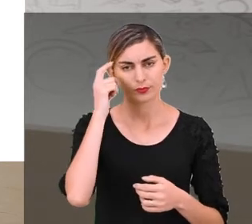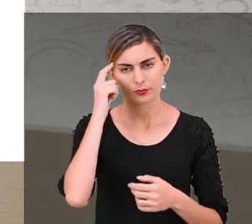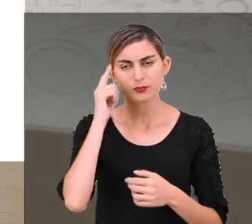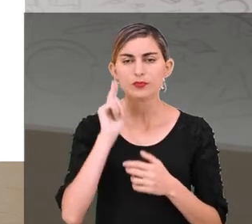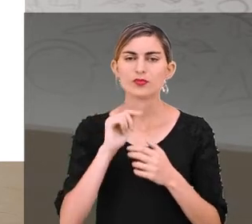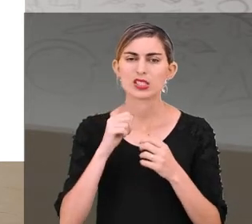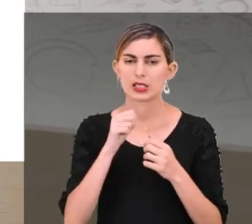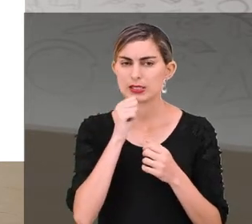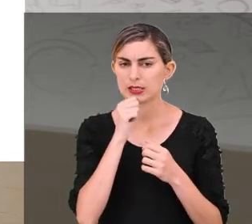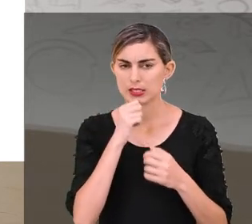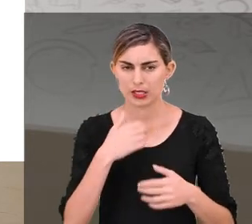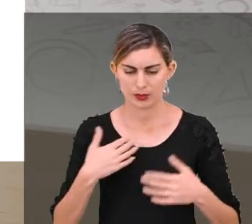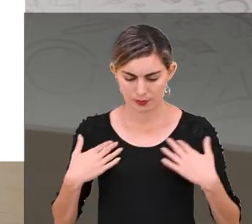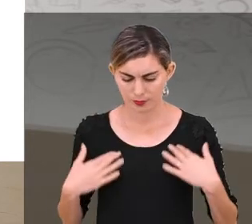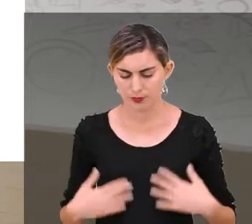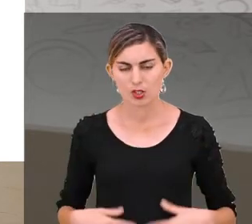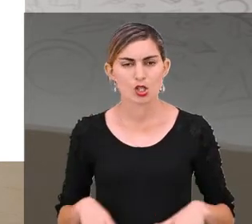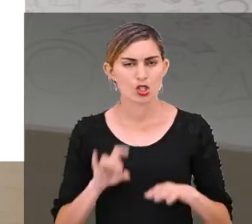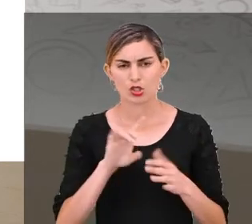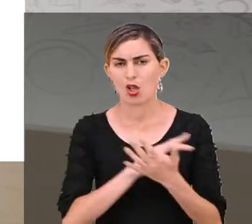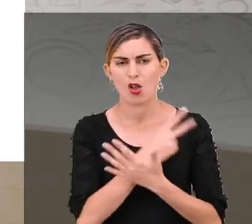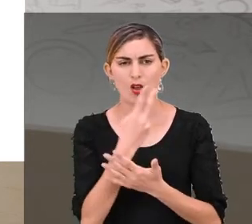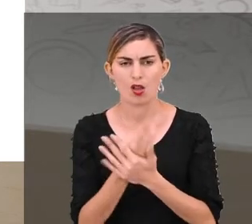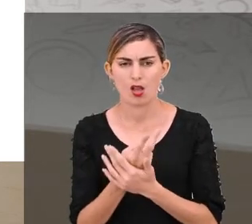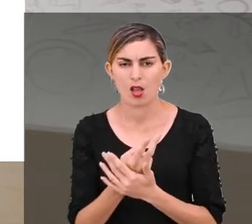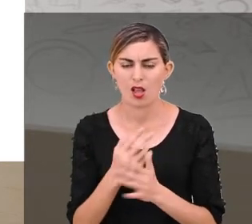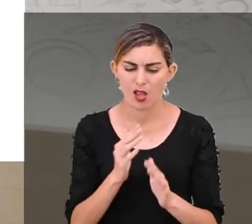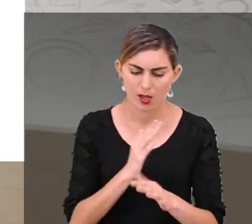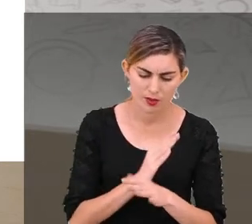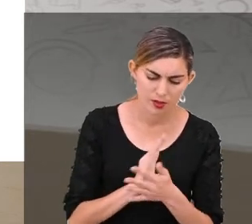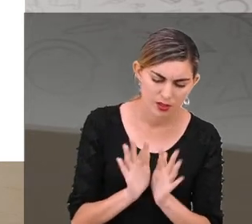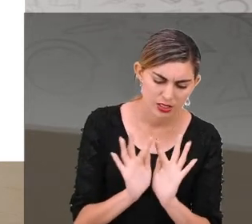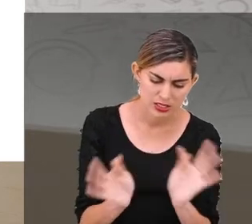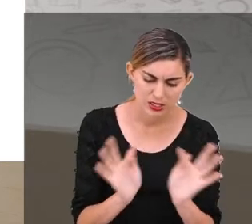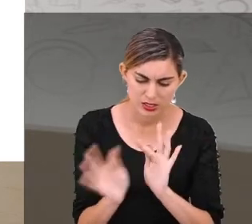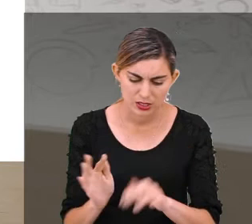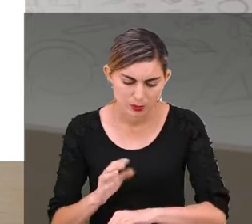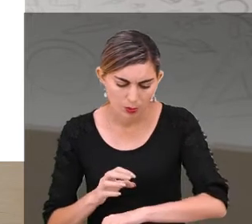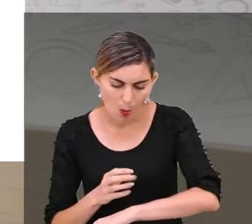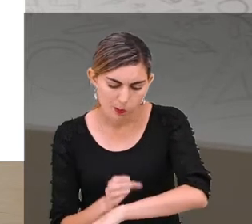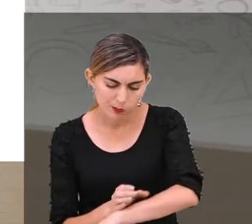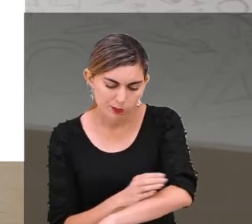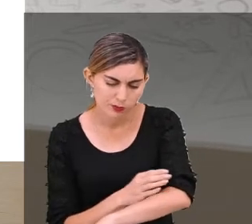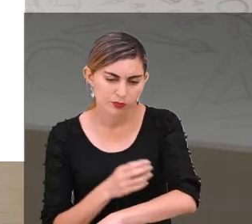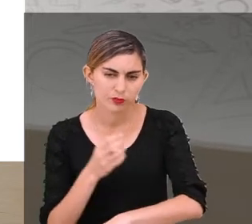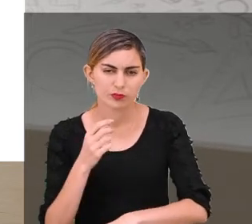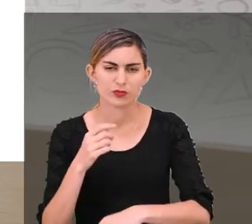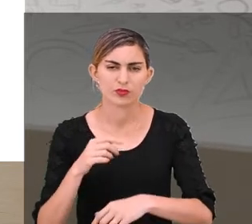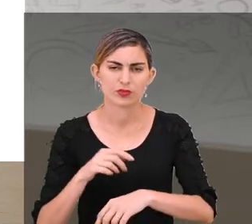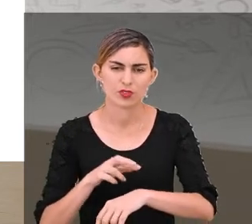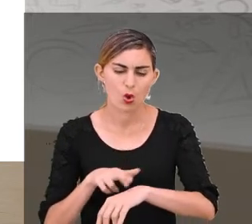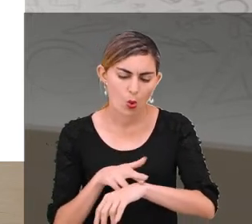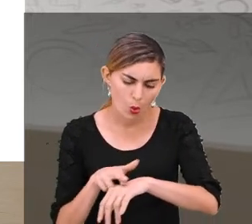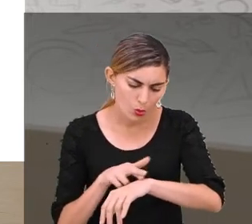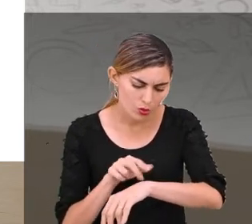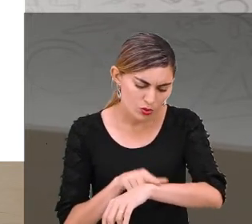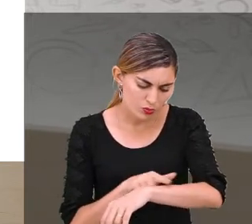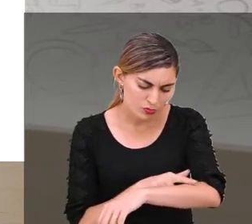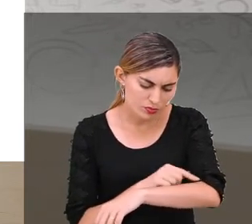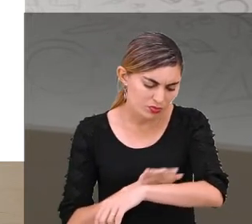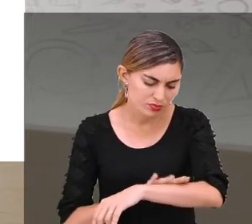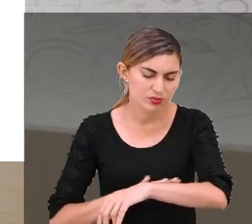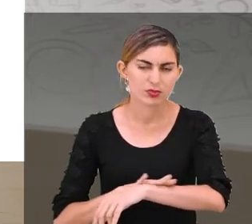acidentes sem lesão, ou seja, ocorreram algumas pequenas escoriações ou lesões que